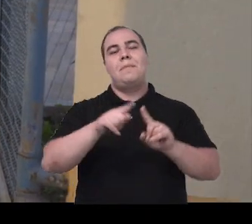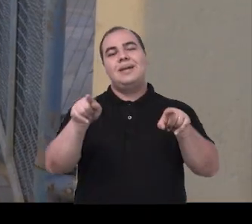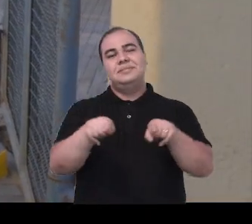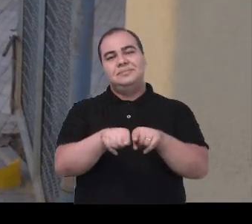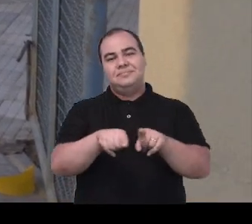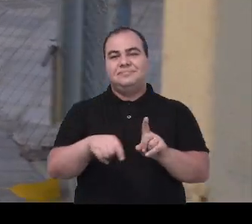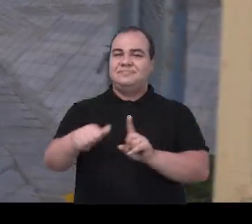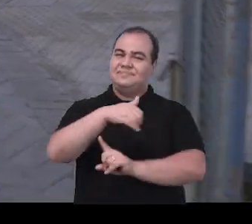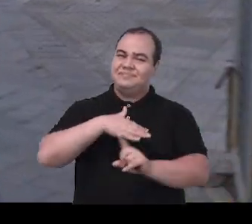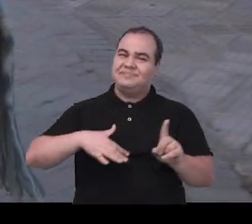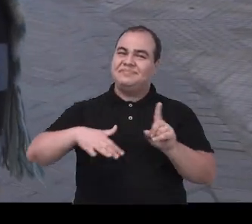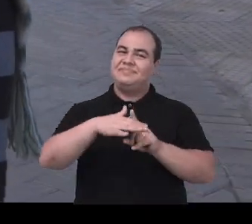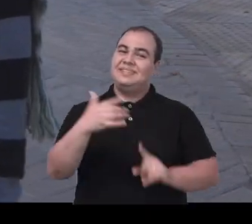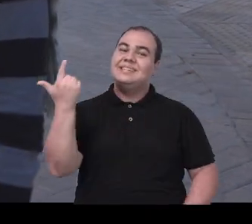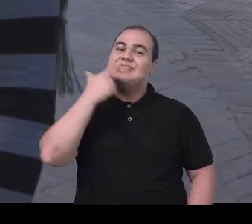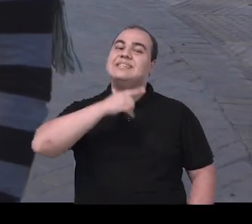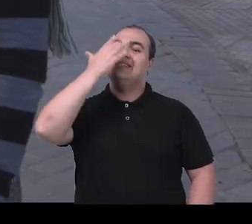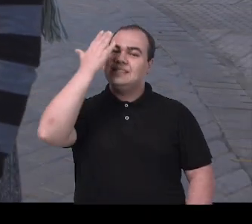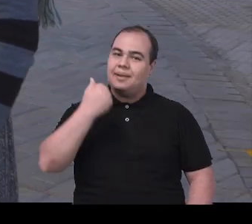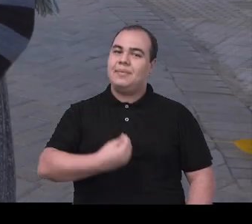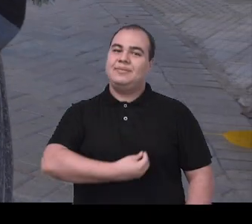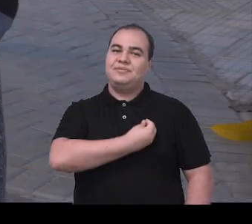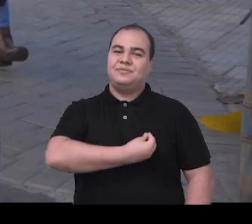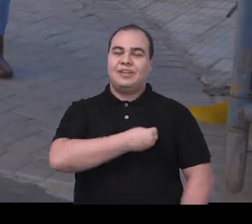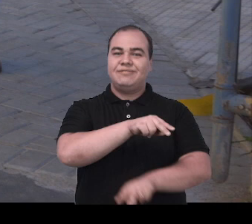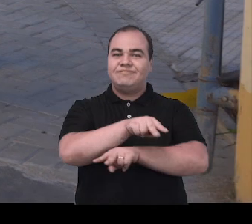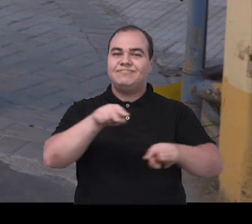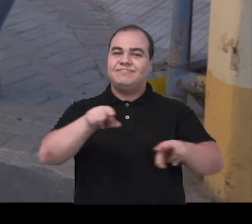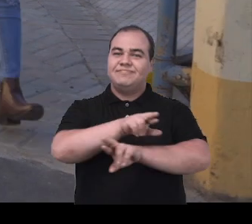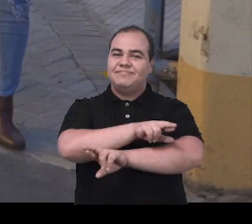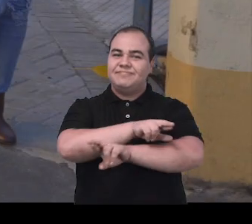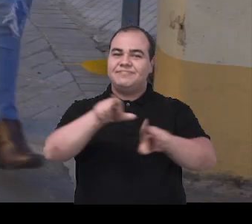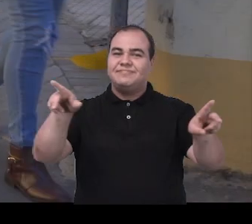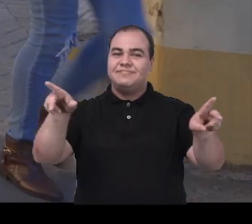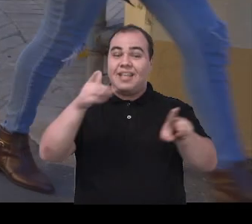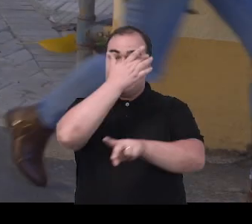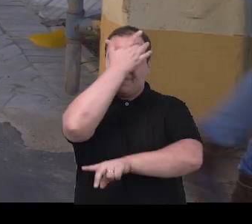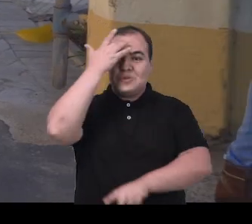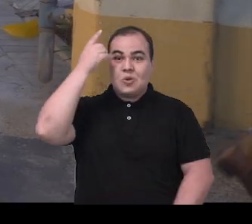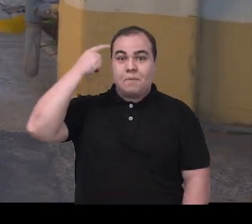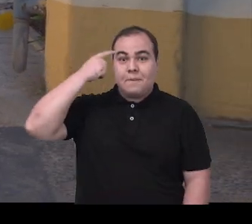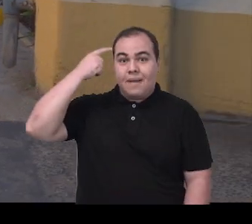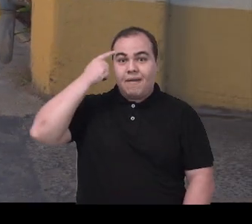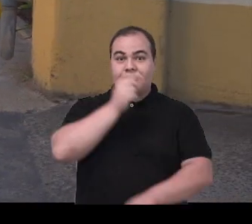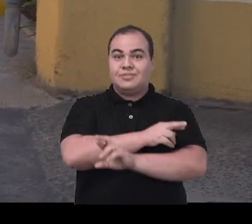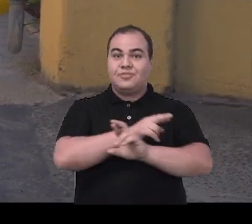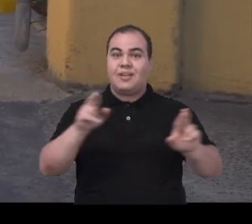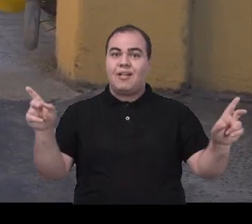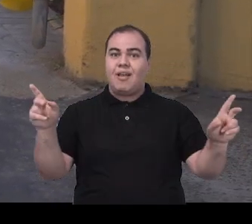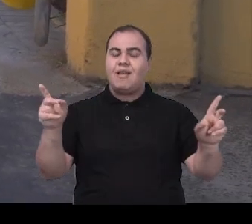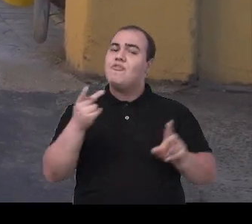já falei, a sociedade ganha também em saber conviver com o diferente, com as pessoas que